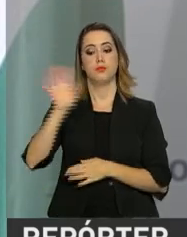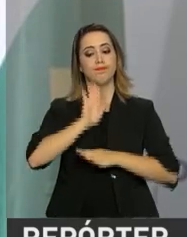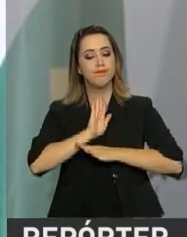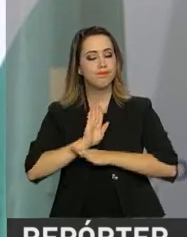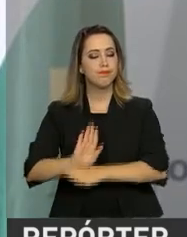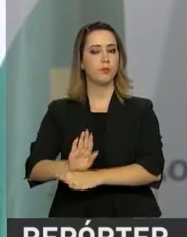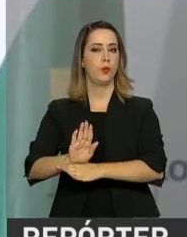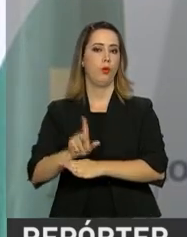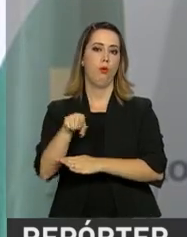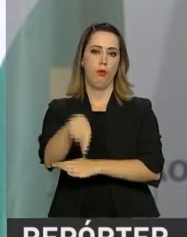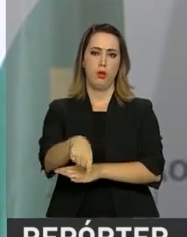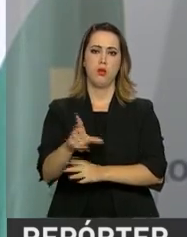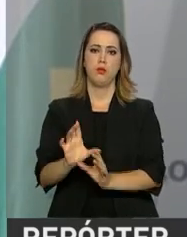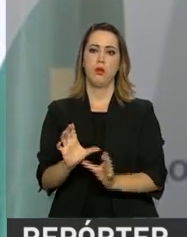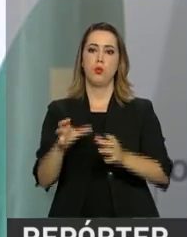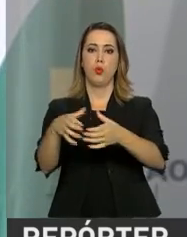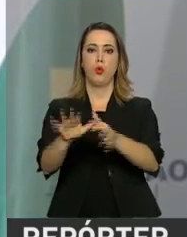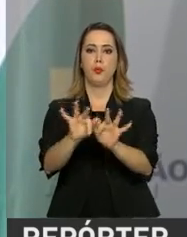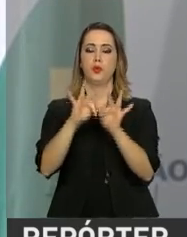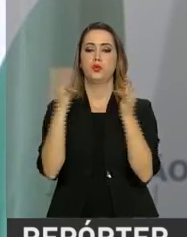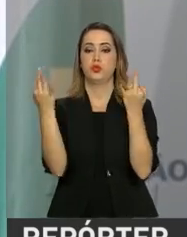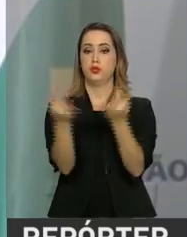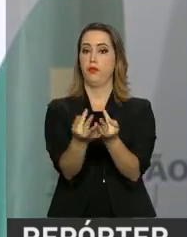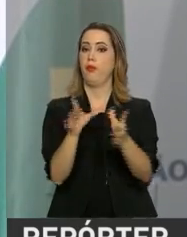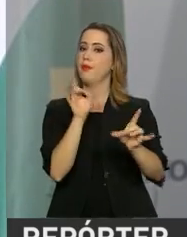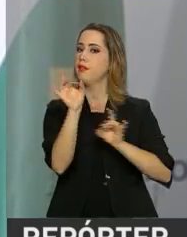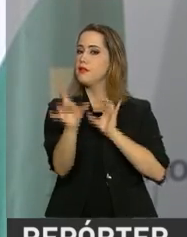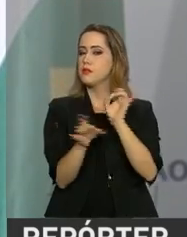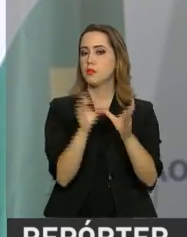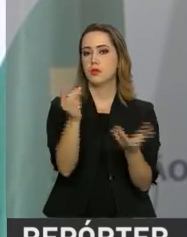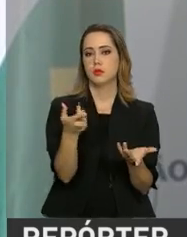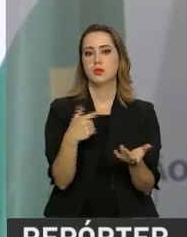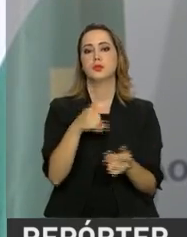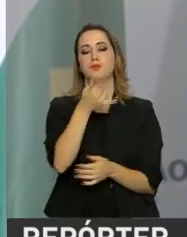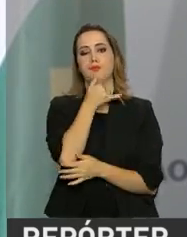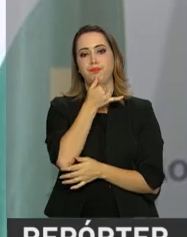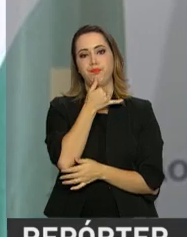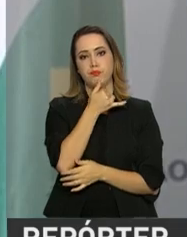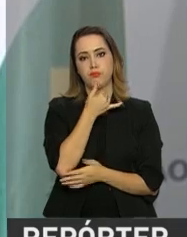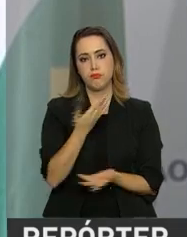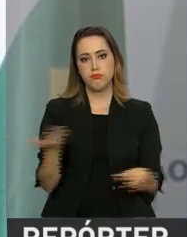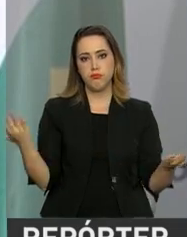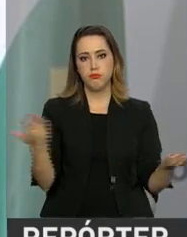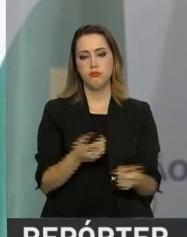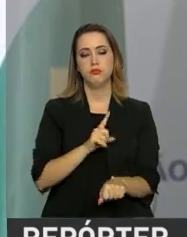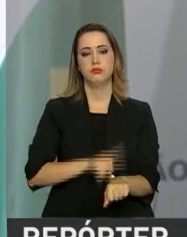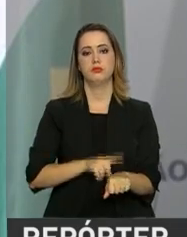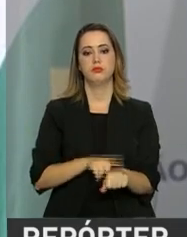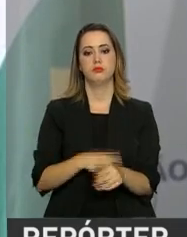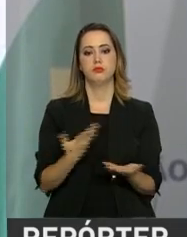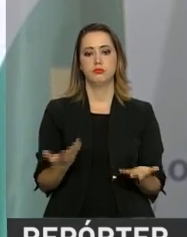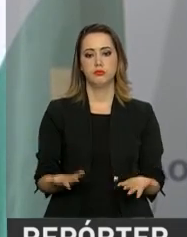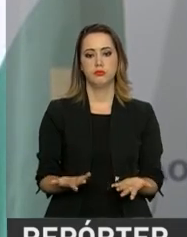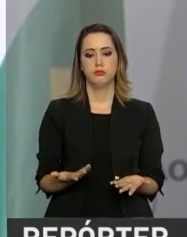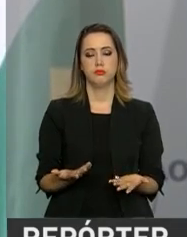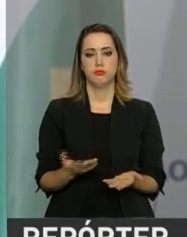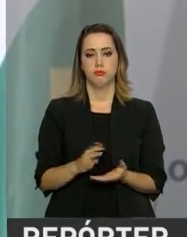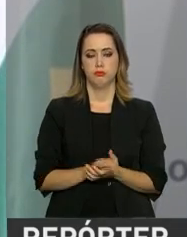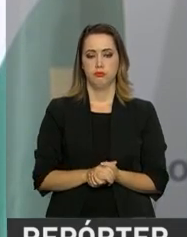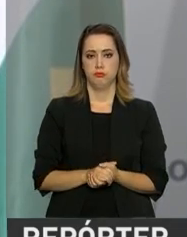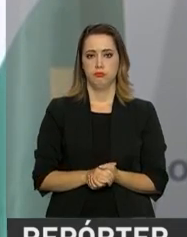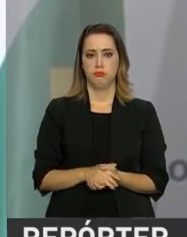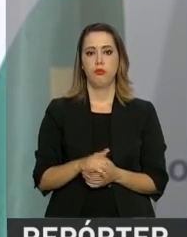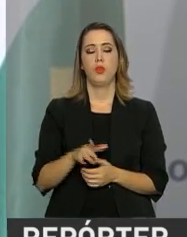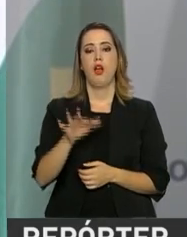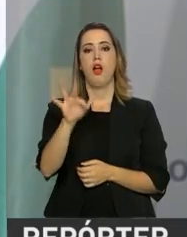apoio a às famílias especialmente que sim Lutaram e nesse momento a a